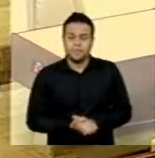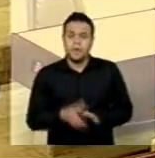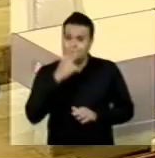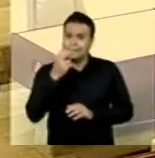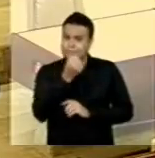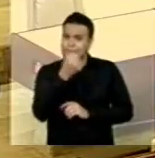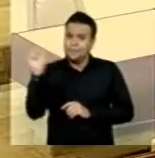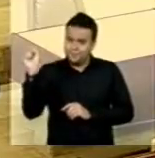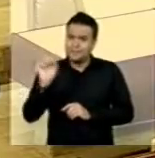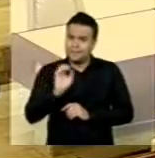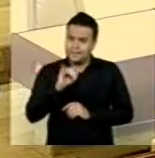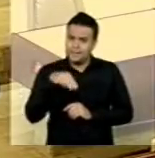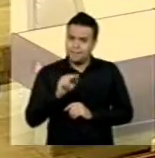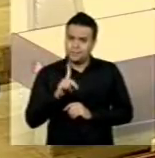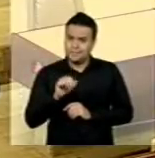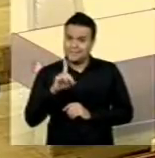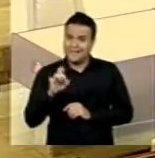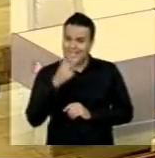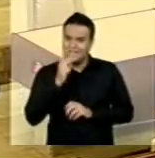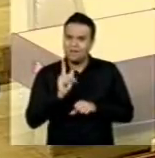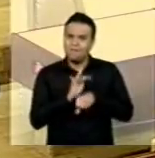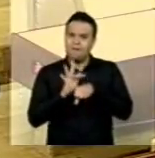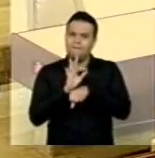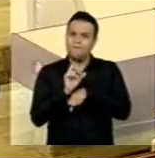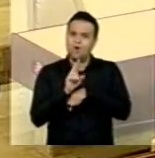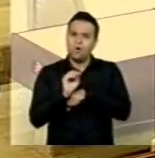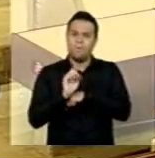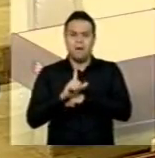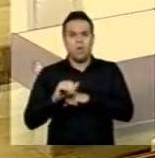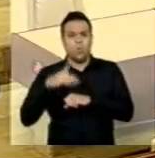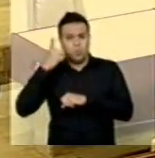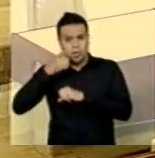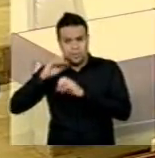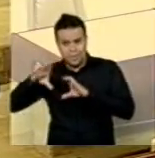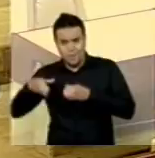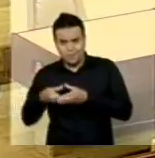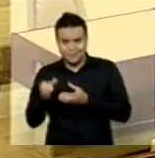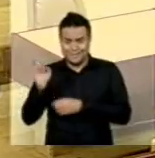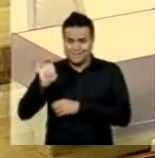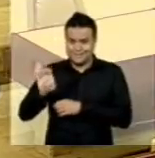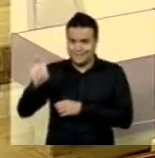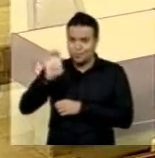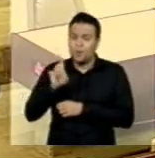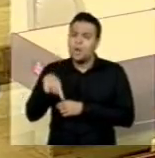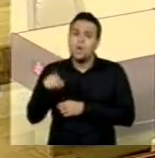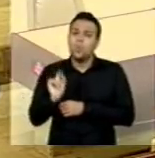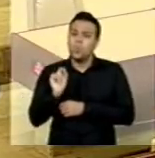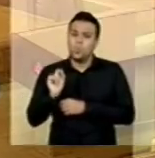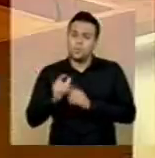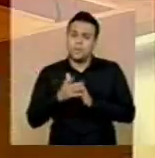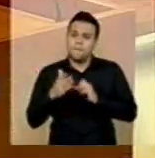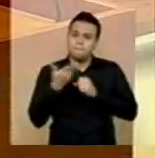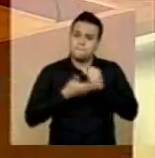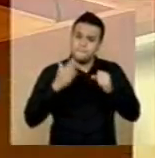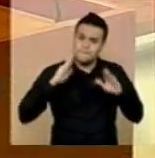defendendo essas imunidades formais dos deputados estaduais, justamente com